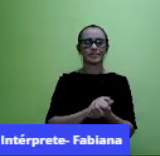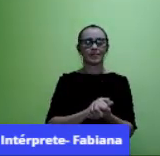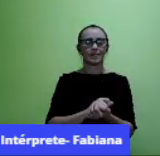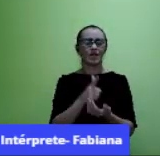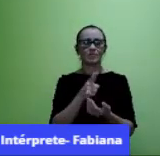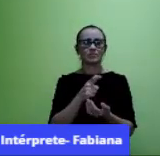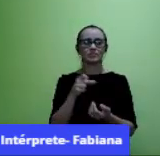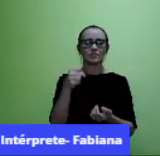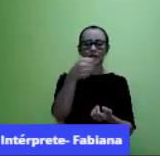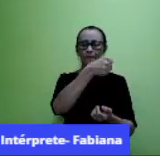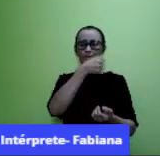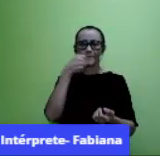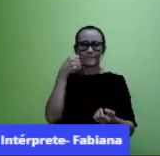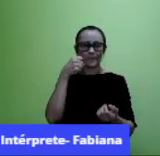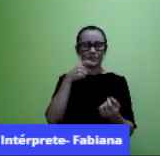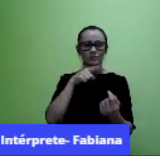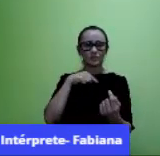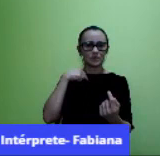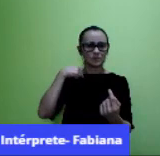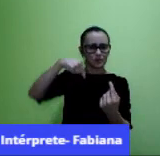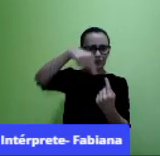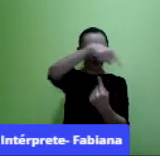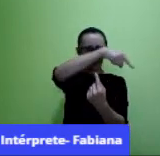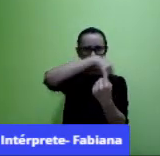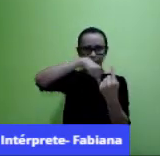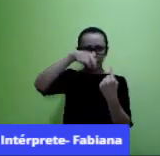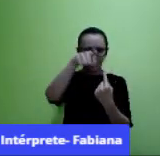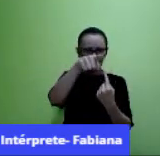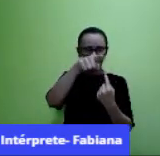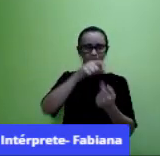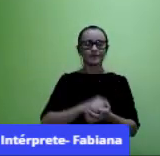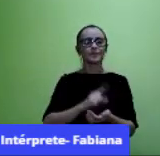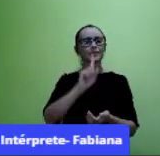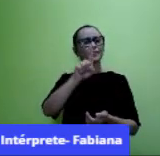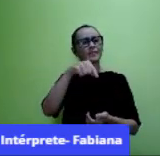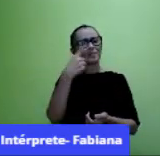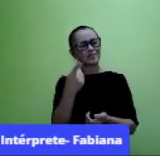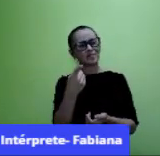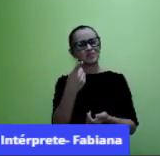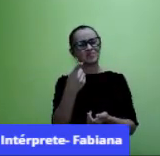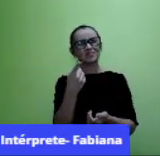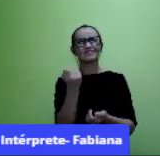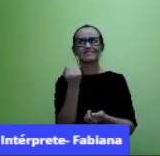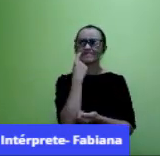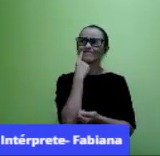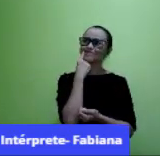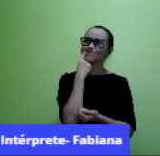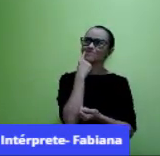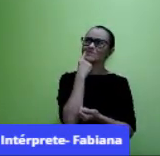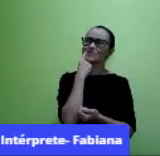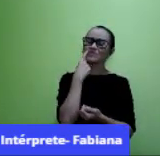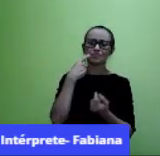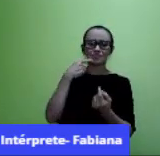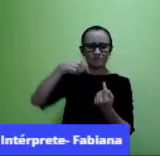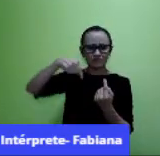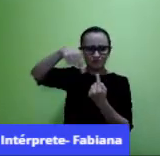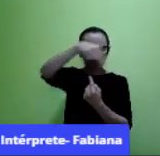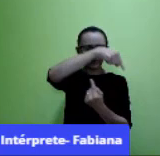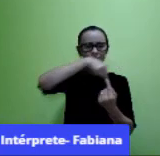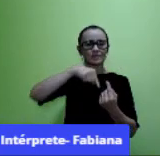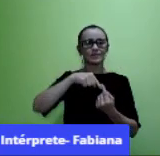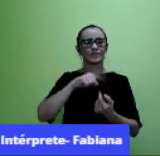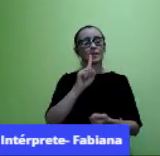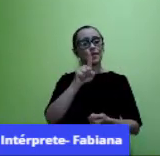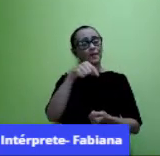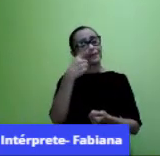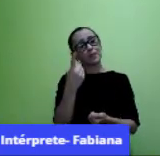porta. Ah, mas na próxima, o que eu vou fazer? Se ela já fez girar e olhar a maçaneta da porta. A